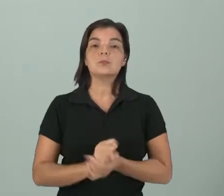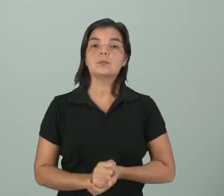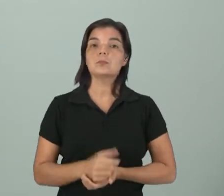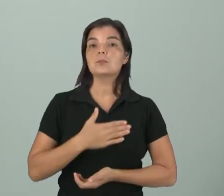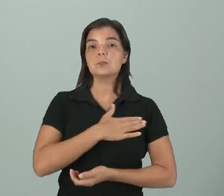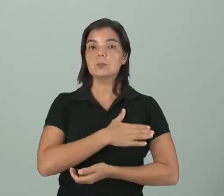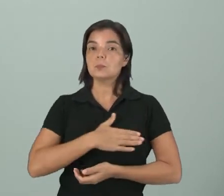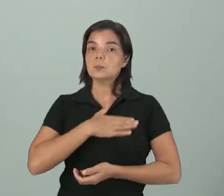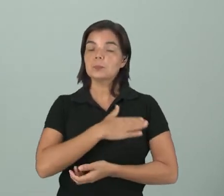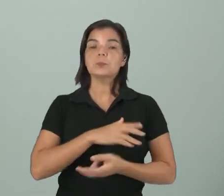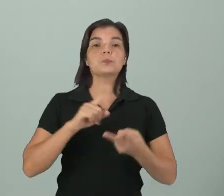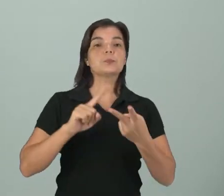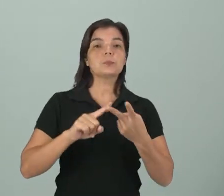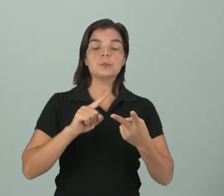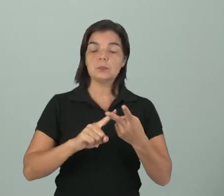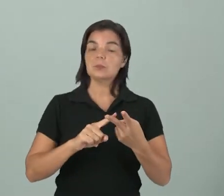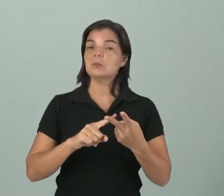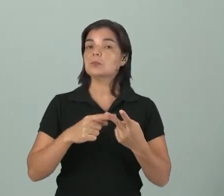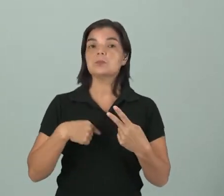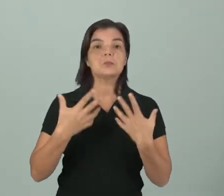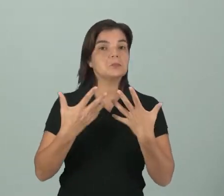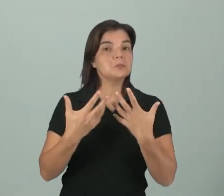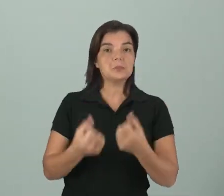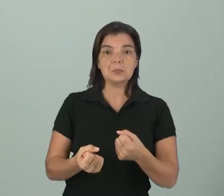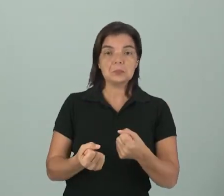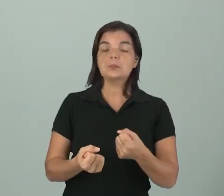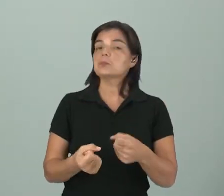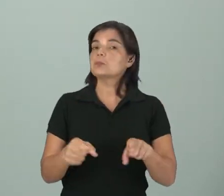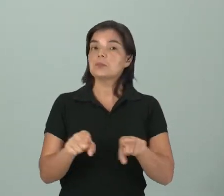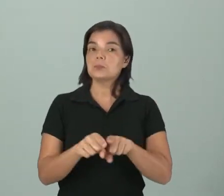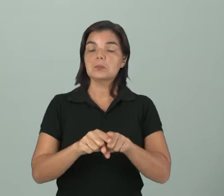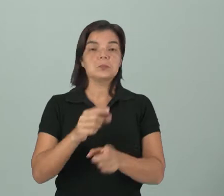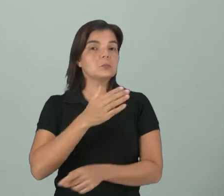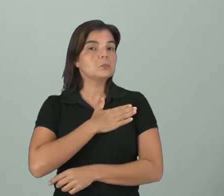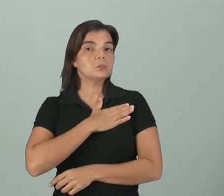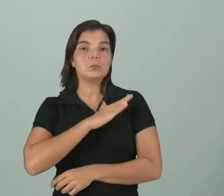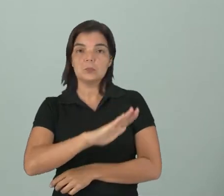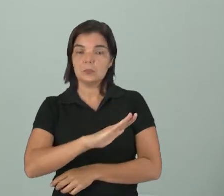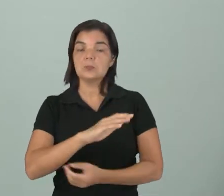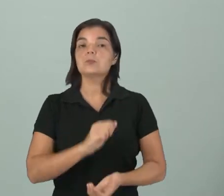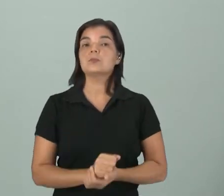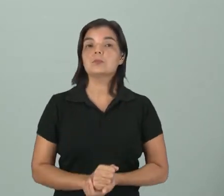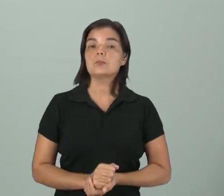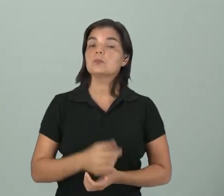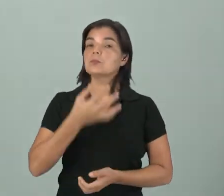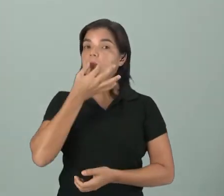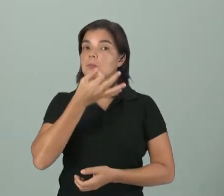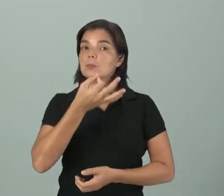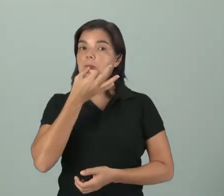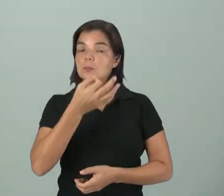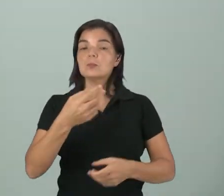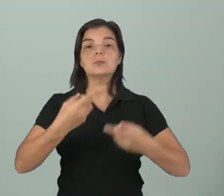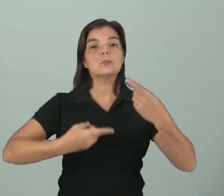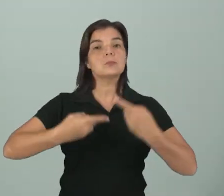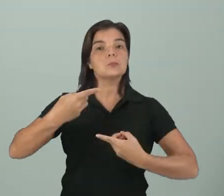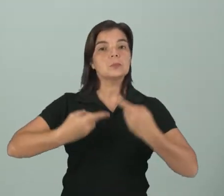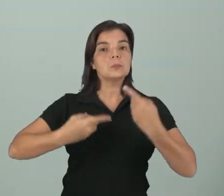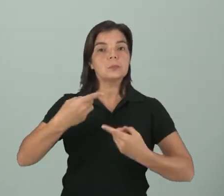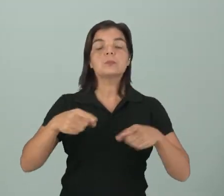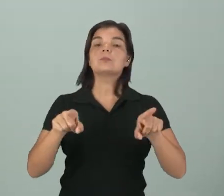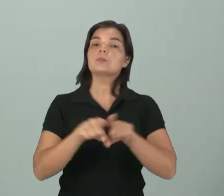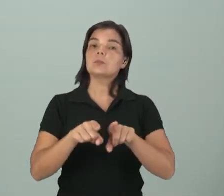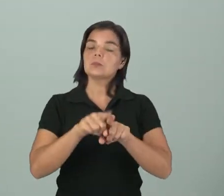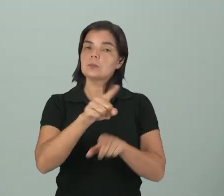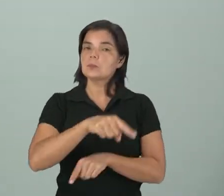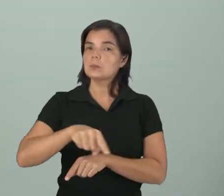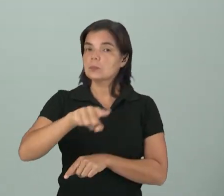nossos gostos, sobre aquilo que não permitimos, aquilo que não gostamos, os nossos posicionamentos políticos,